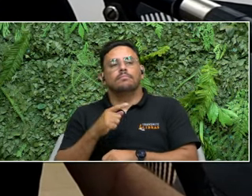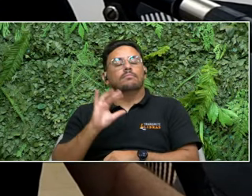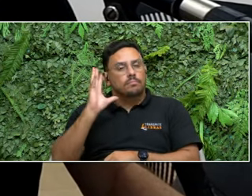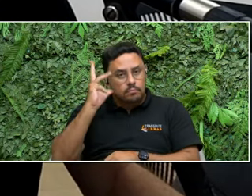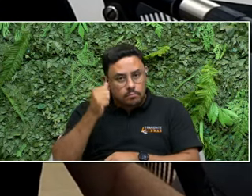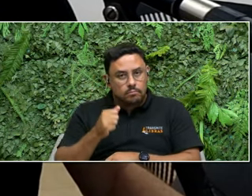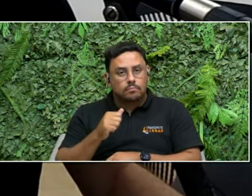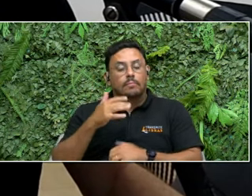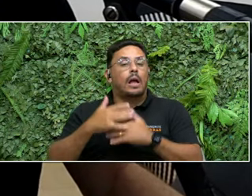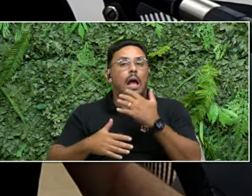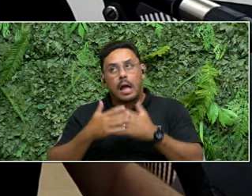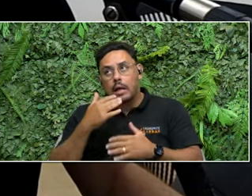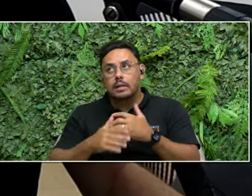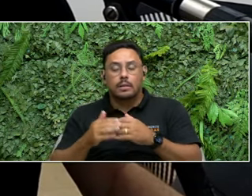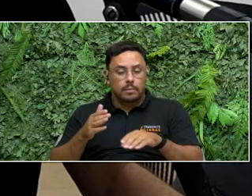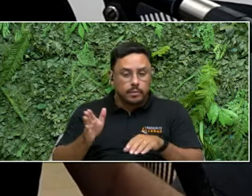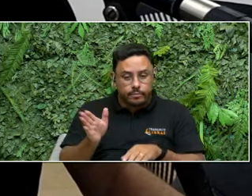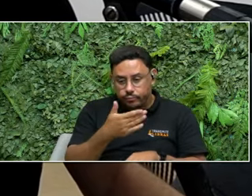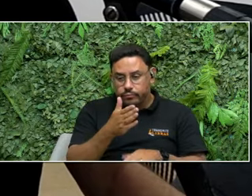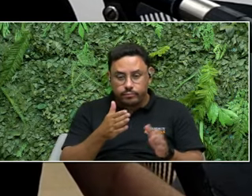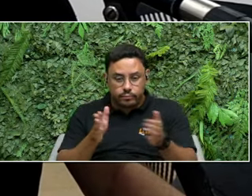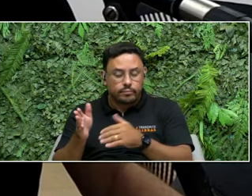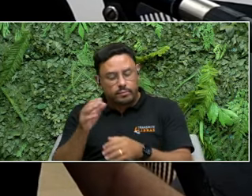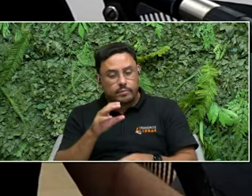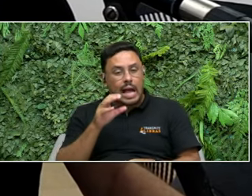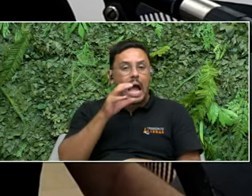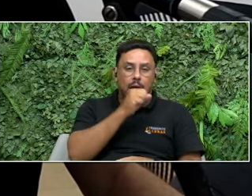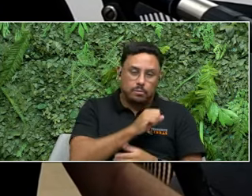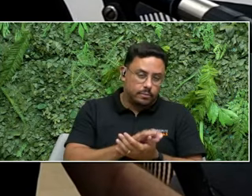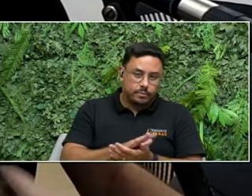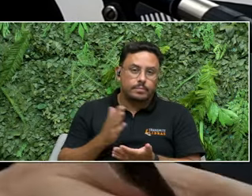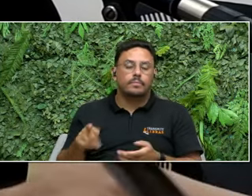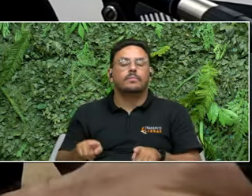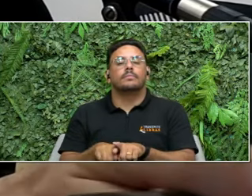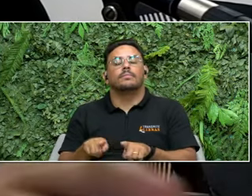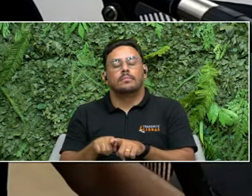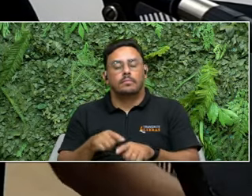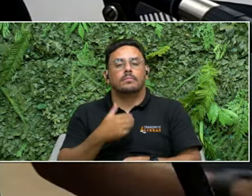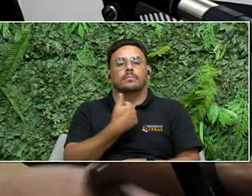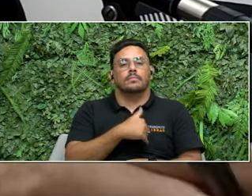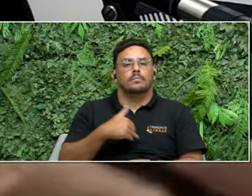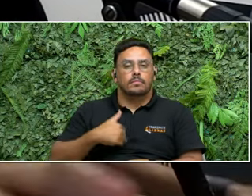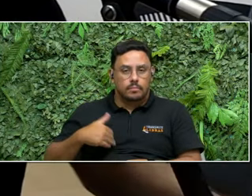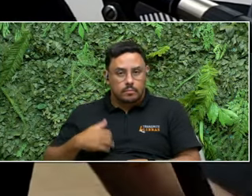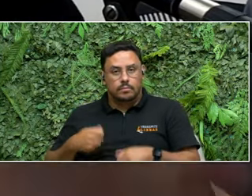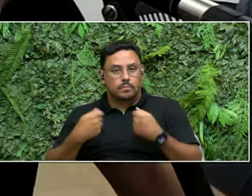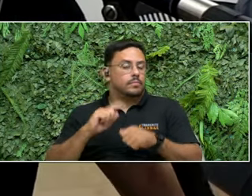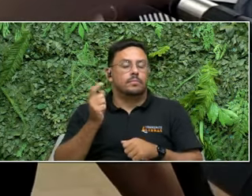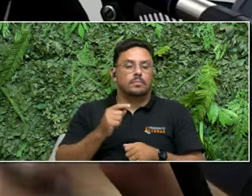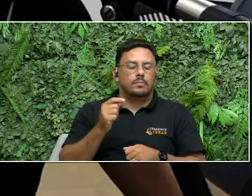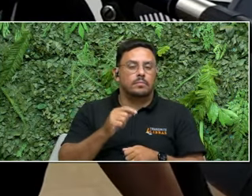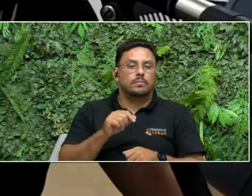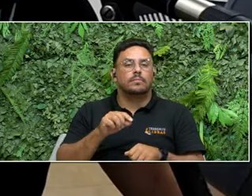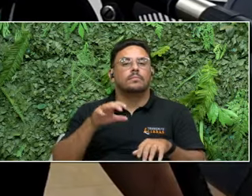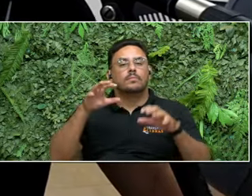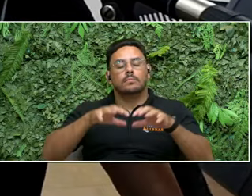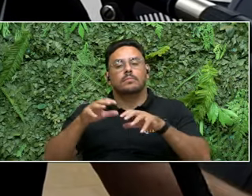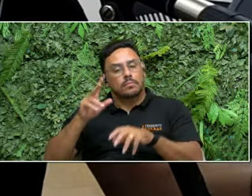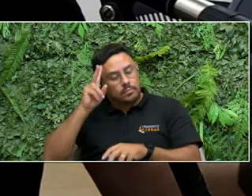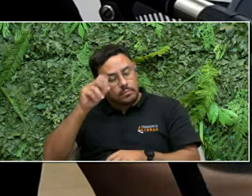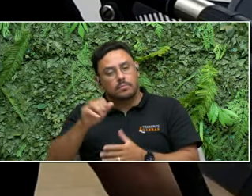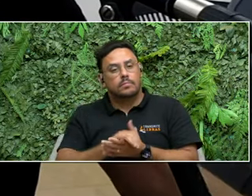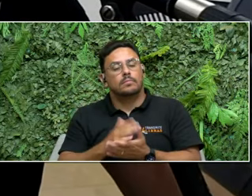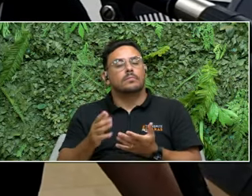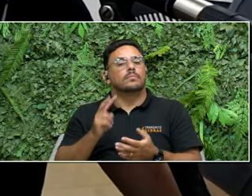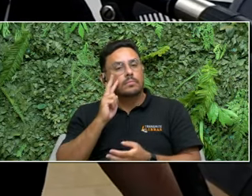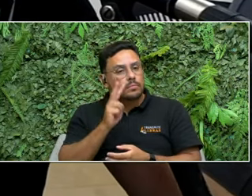acho que não atrapalha o toque de bola a velocidade vai até ficar mais rápido né tanto é que o Atlético nem nem precisa molhar o gramado a chuva que tá caindo agora